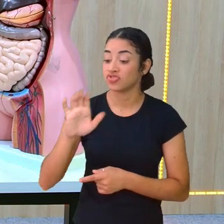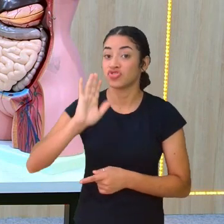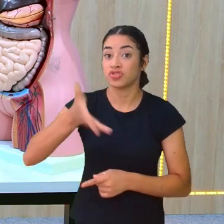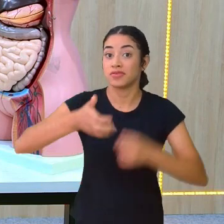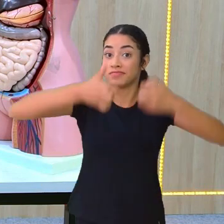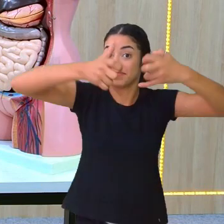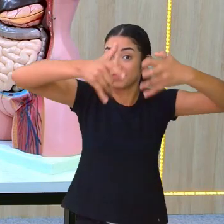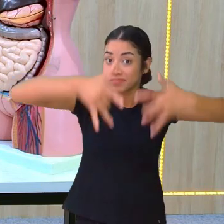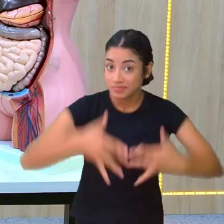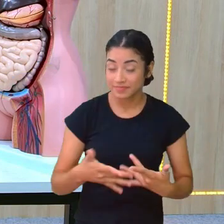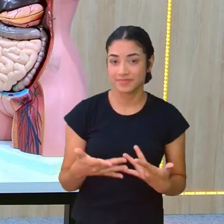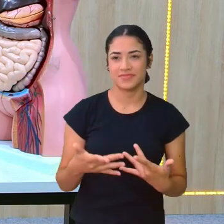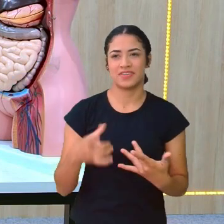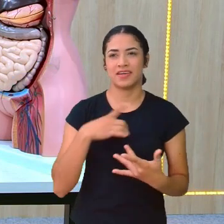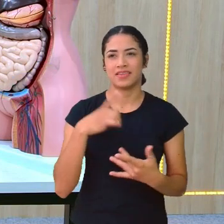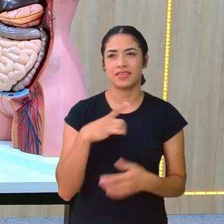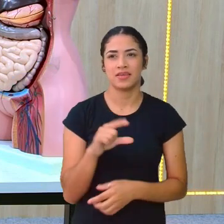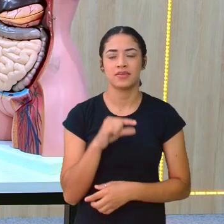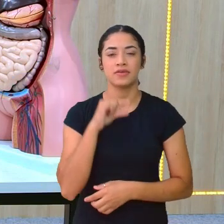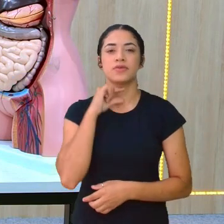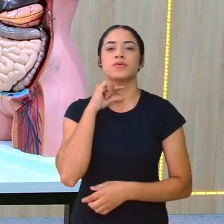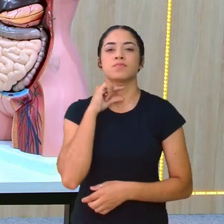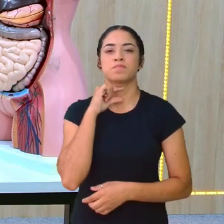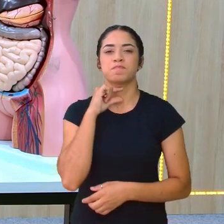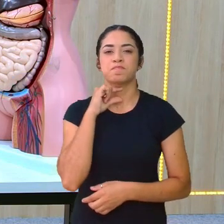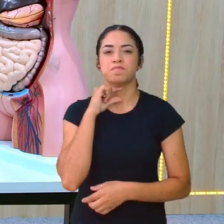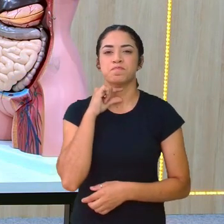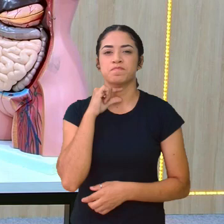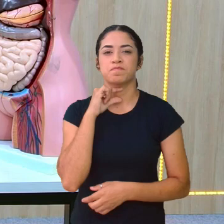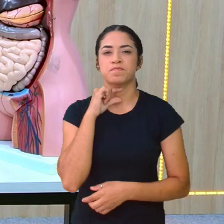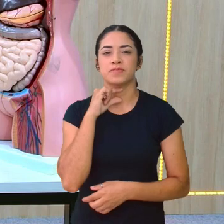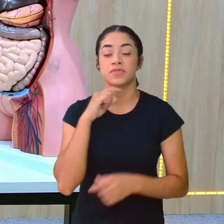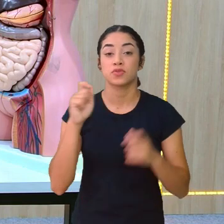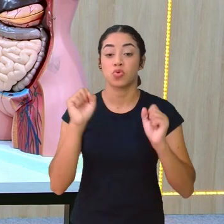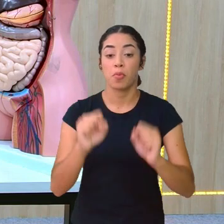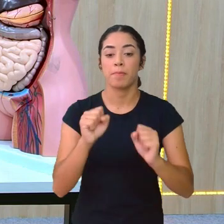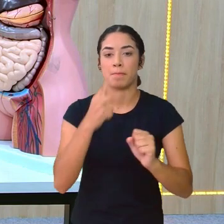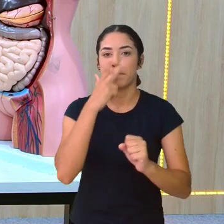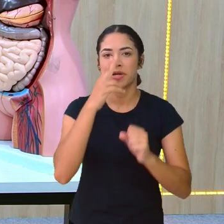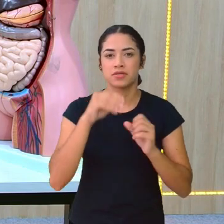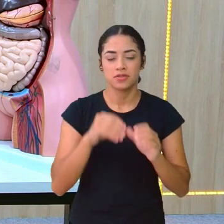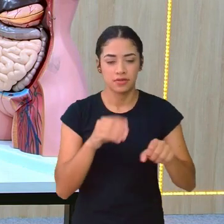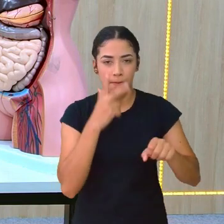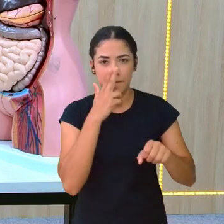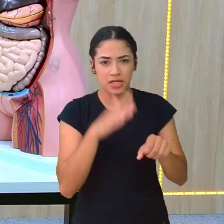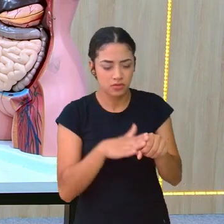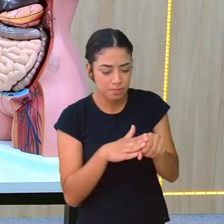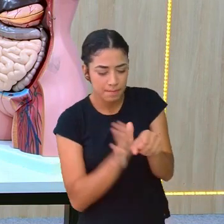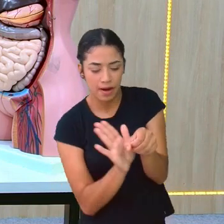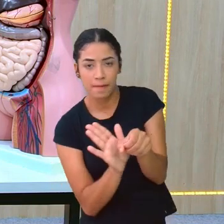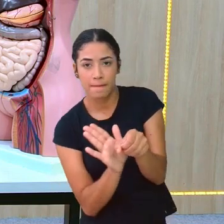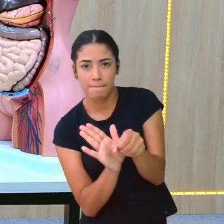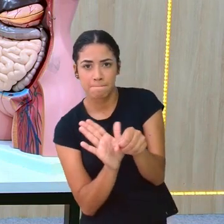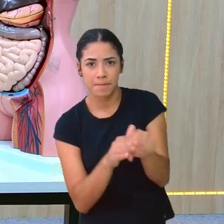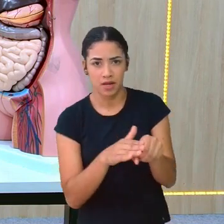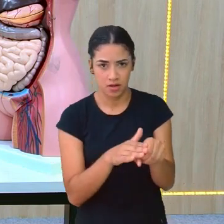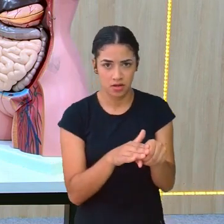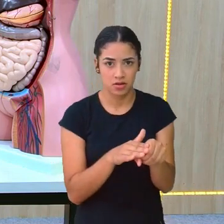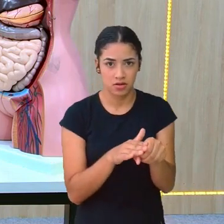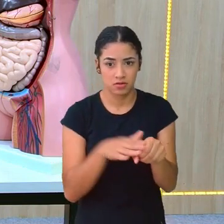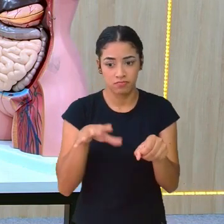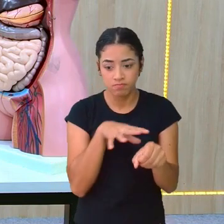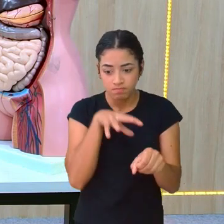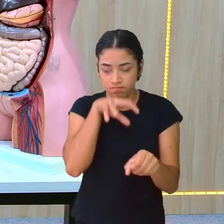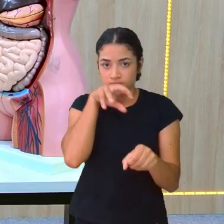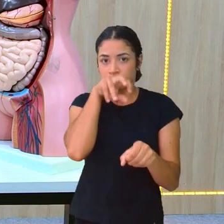tem a epiglote, aquela tampinha, onde a gente vai deixar abrir na hora da respiração e fechar na hora que está